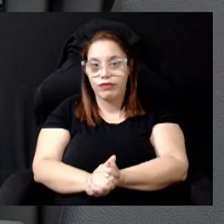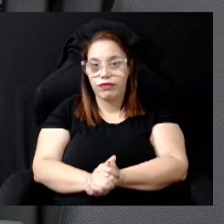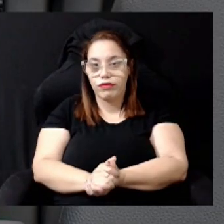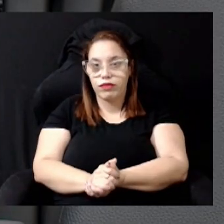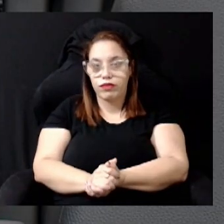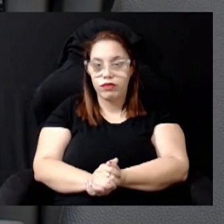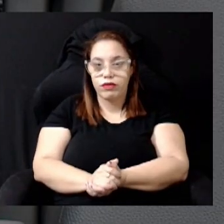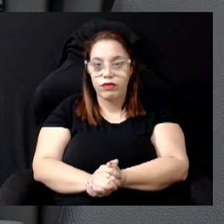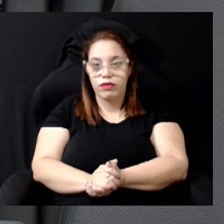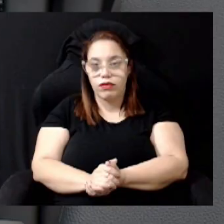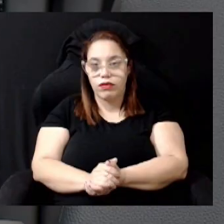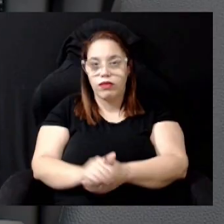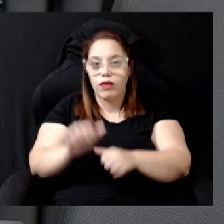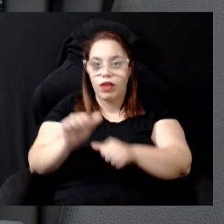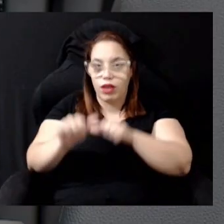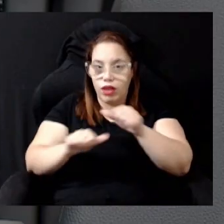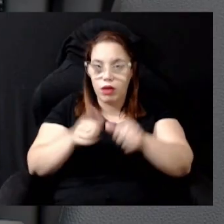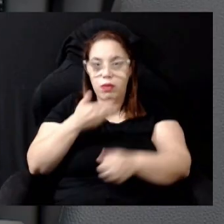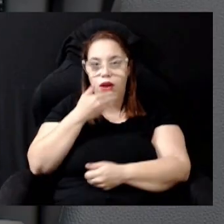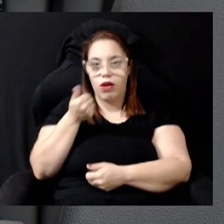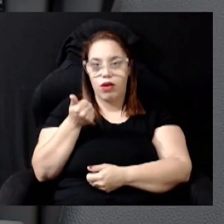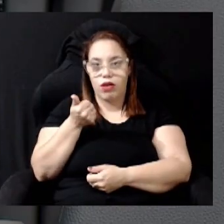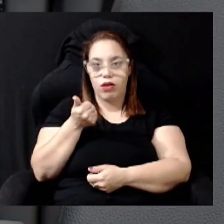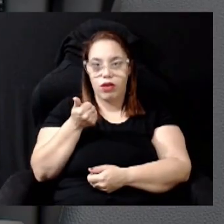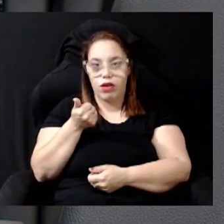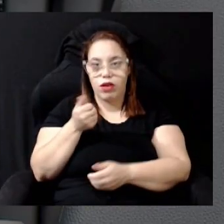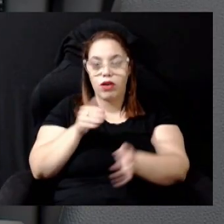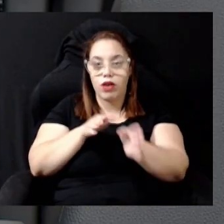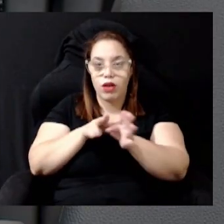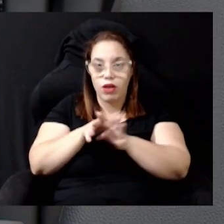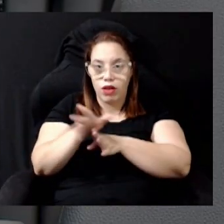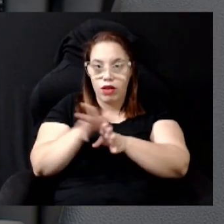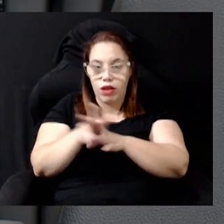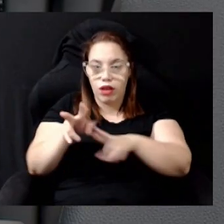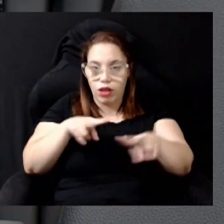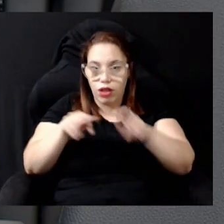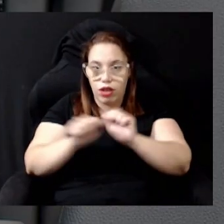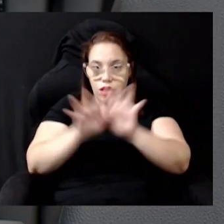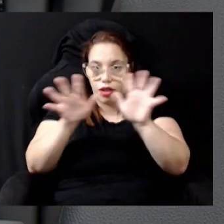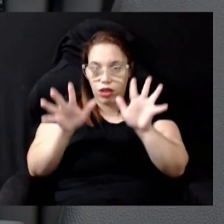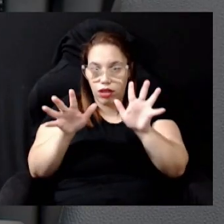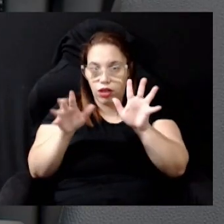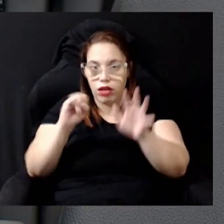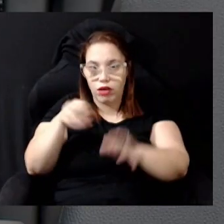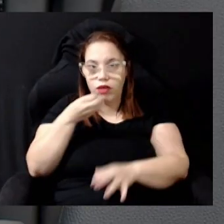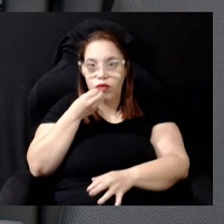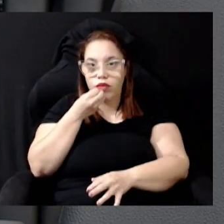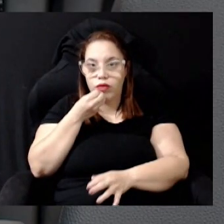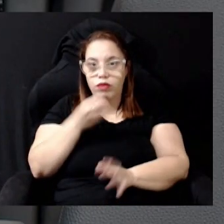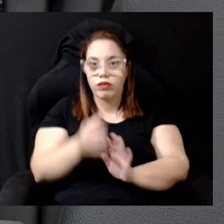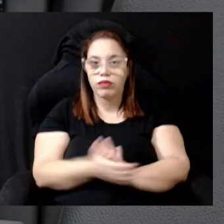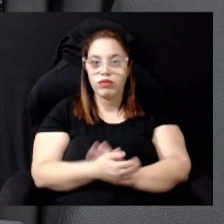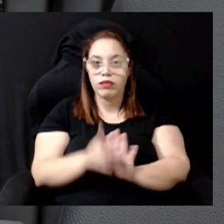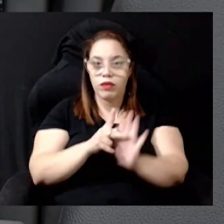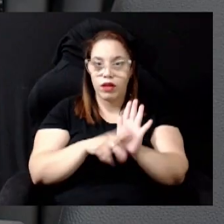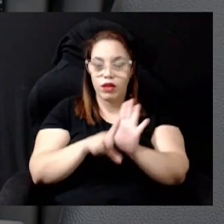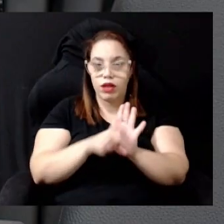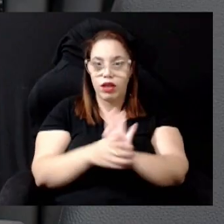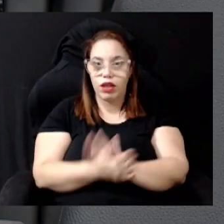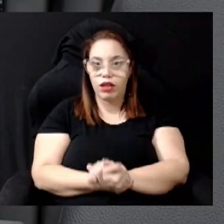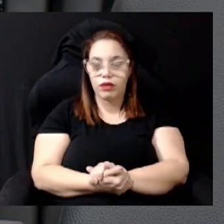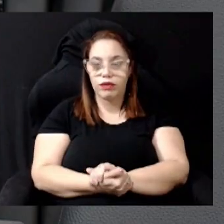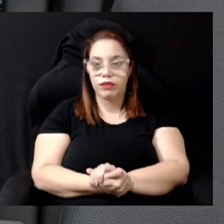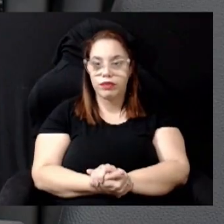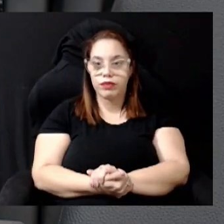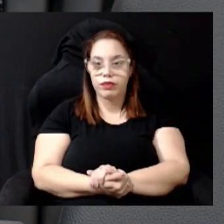isso tudo, melhorar essa fiscalização, essa transparência, é que a gente aproveitou e apresentou esse projeto de lei que está tramitando na